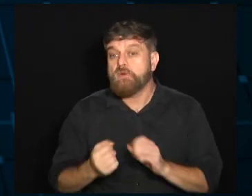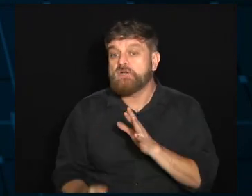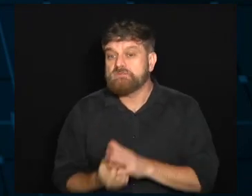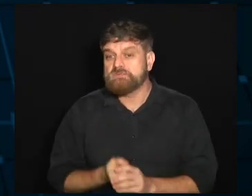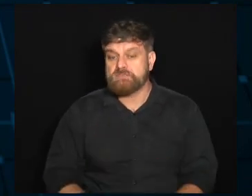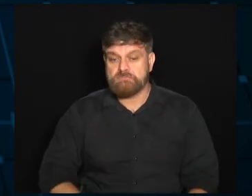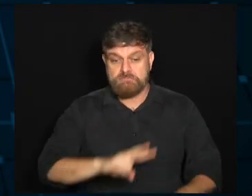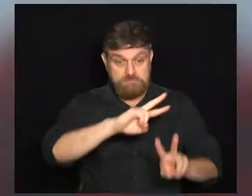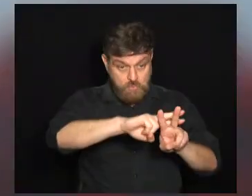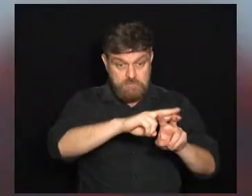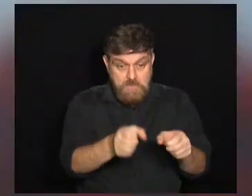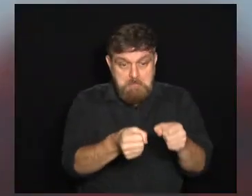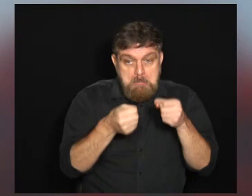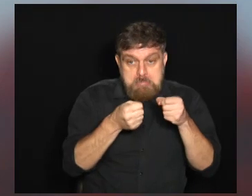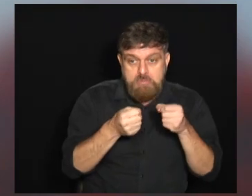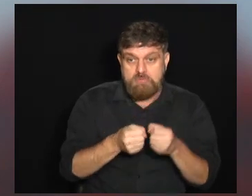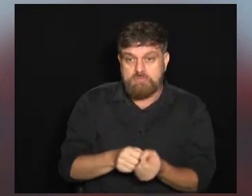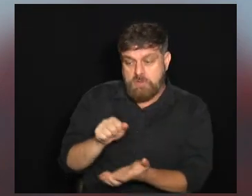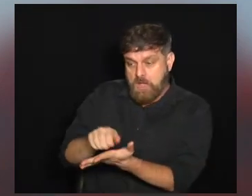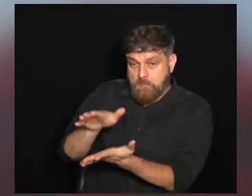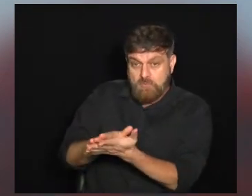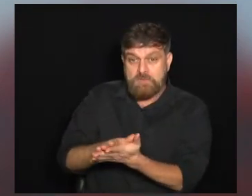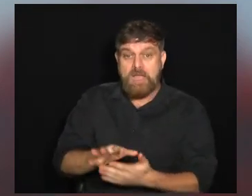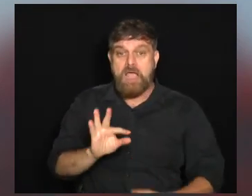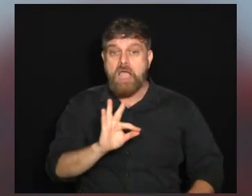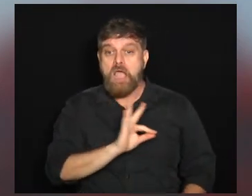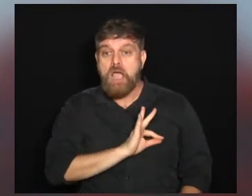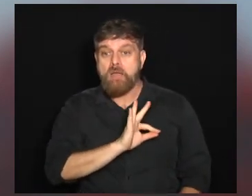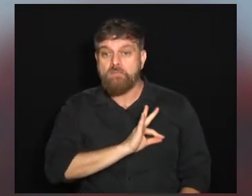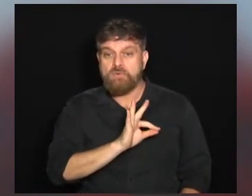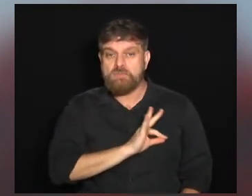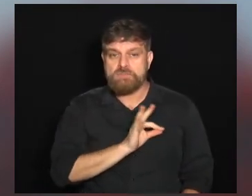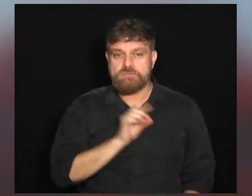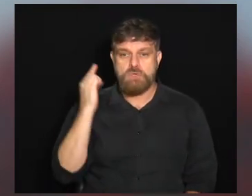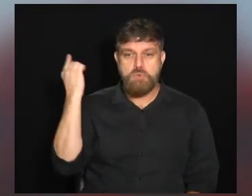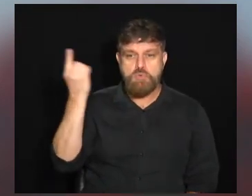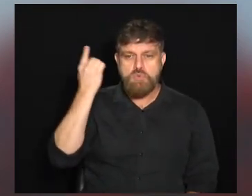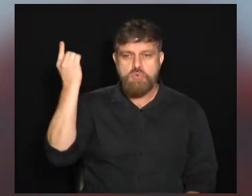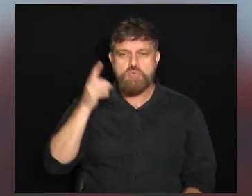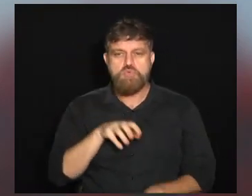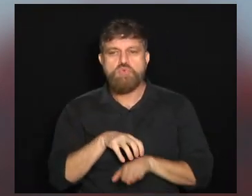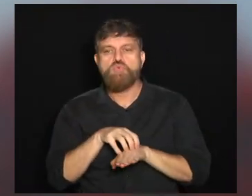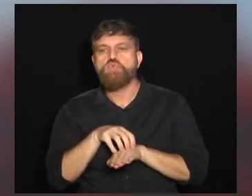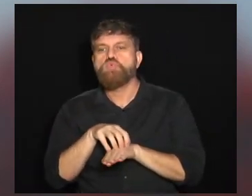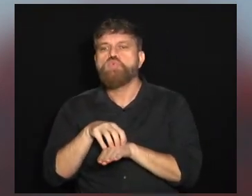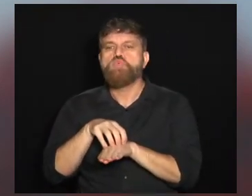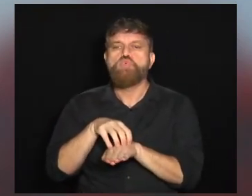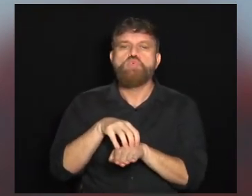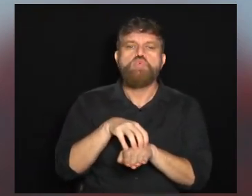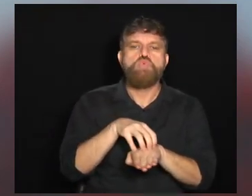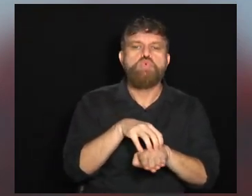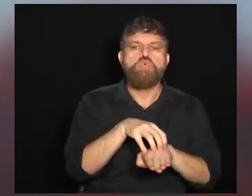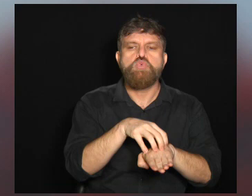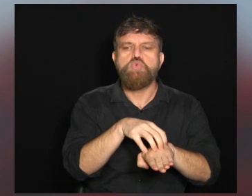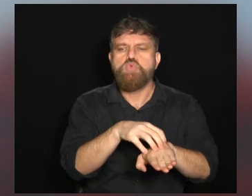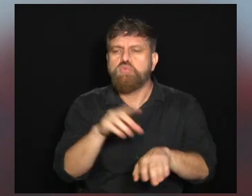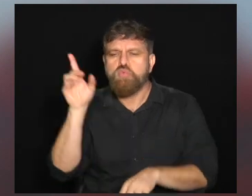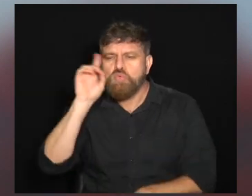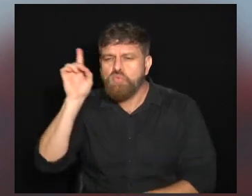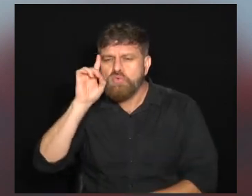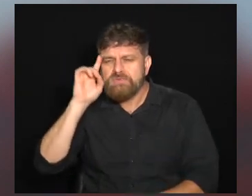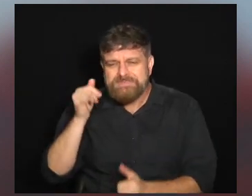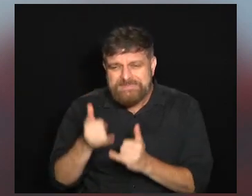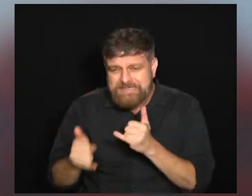prender multas, né? A polícia, a vigilância civil passa quase todos os dias